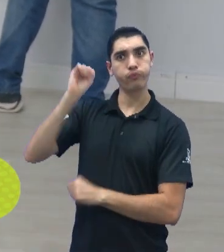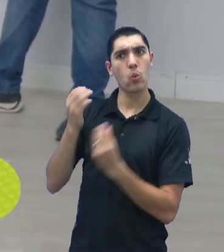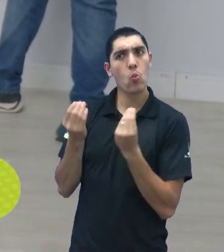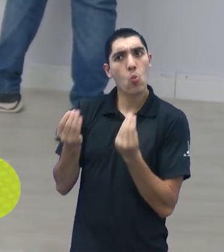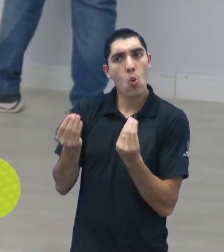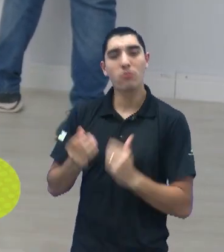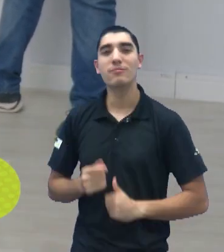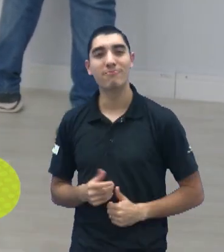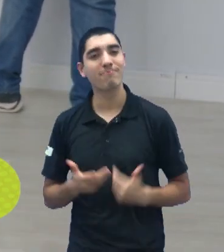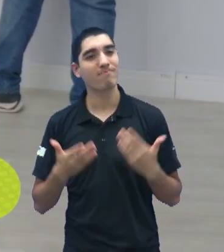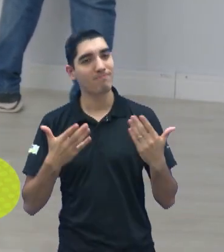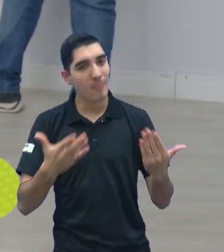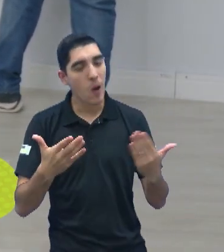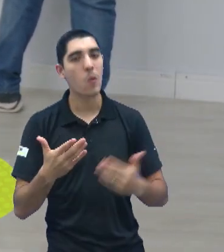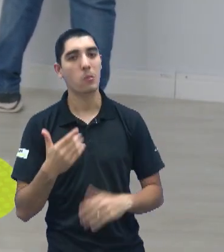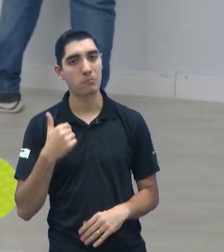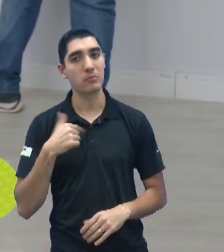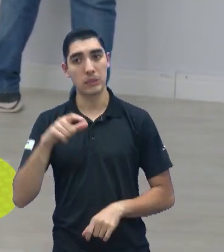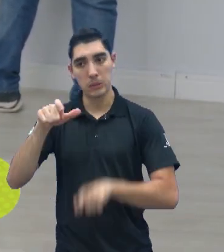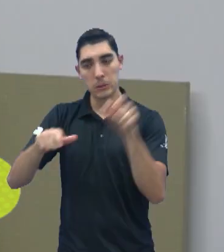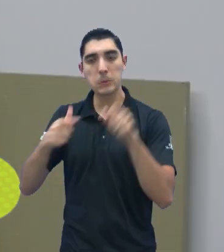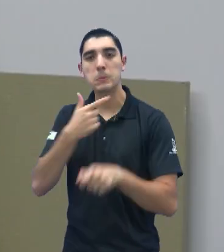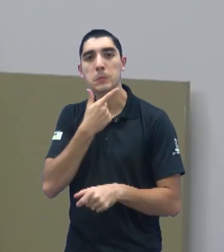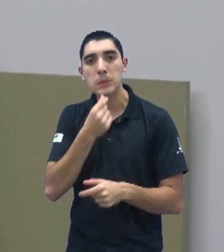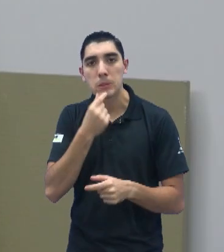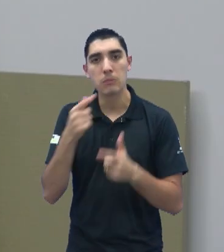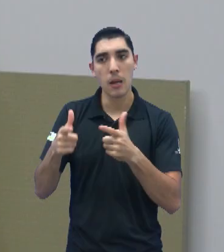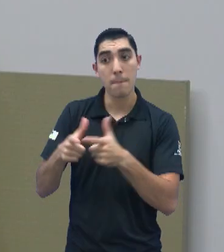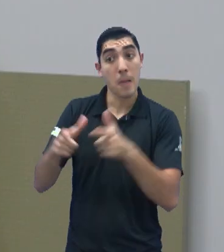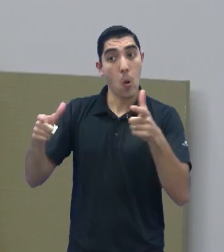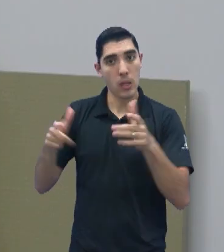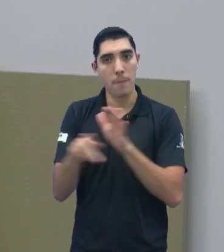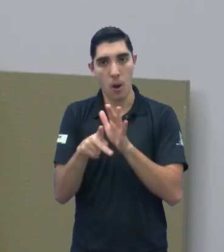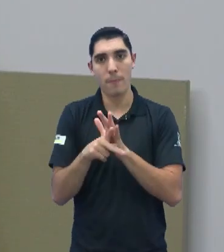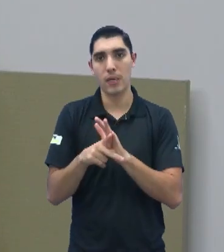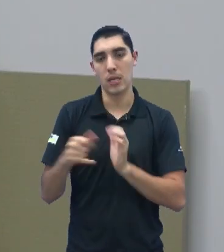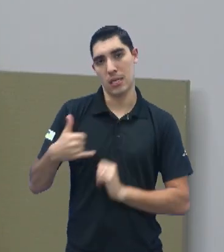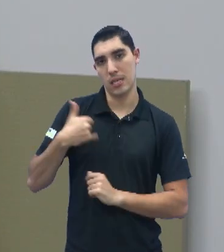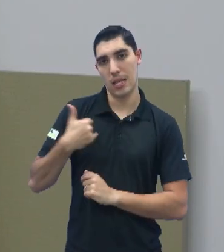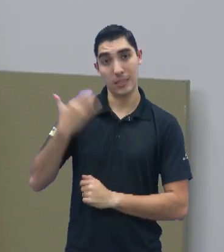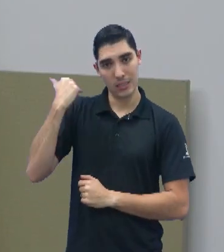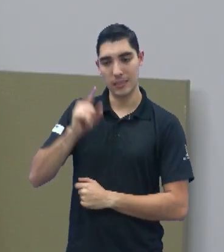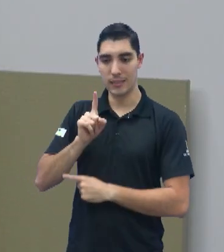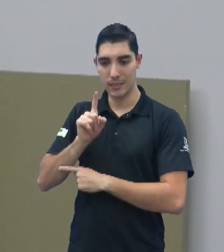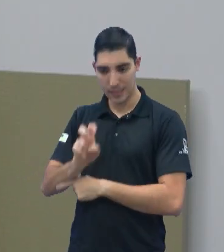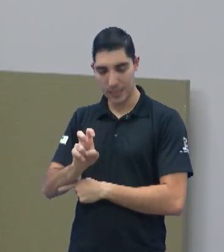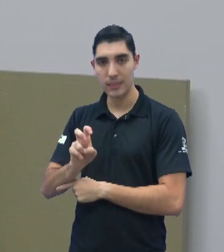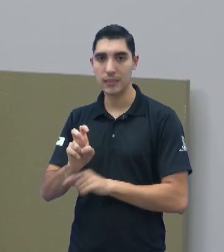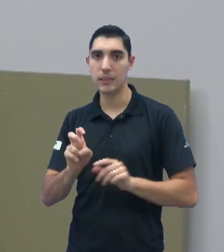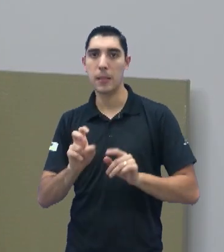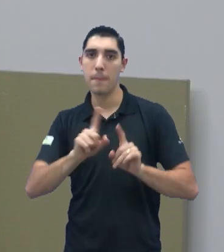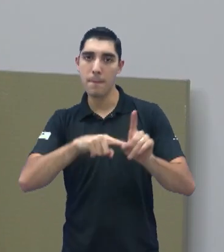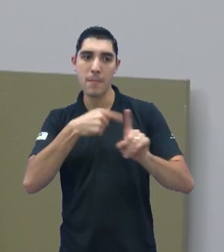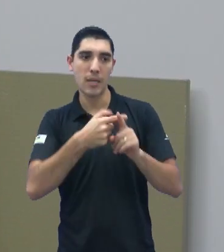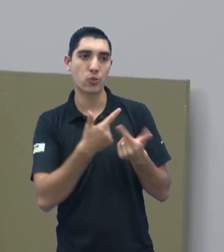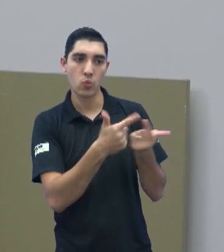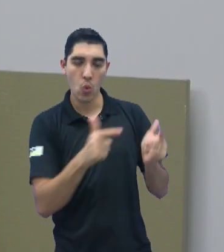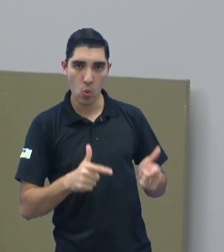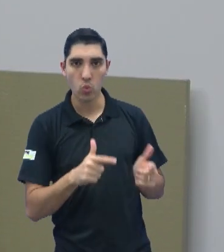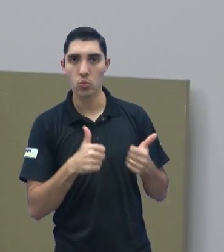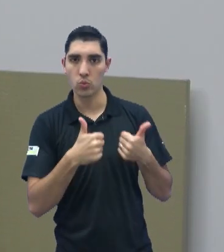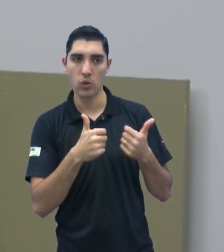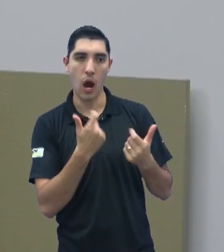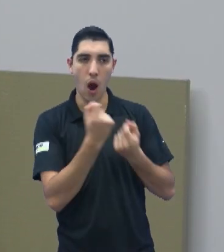tive a felicidade de pegar esses meninos aí, né? A maioria vindo da categoria Sub-15, juntando com os 08 que já estavam aqui, né? Que o Jefinho já